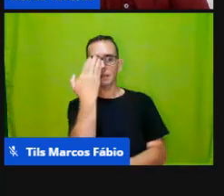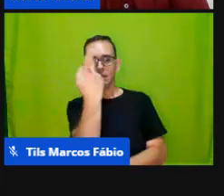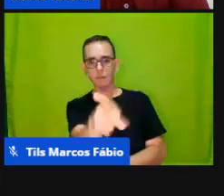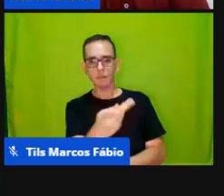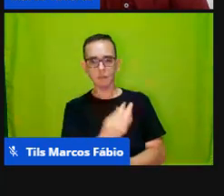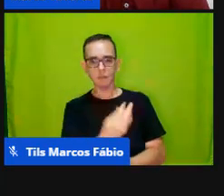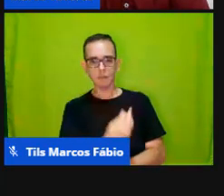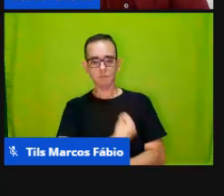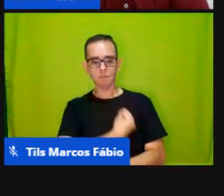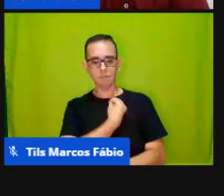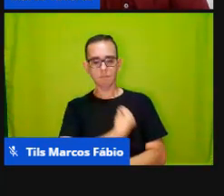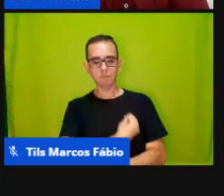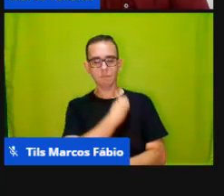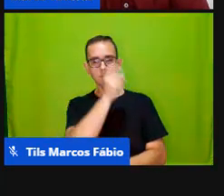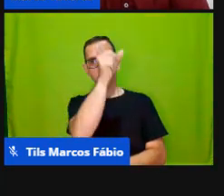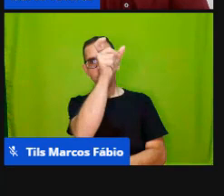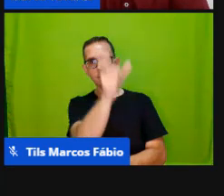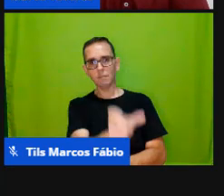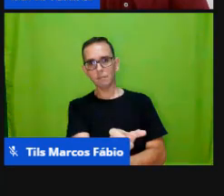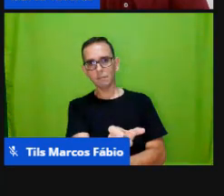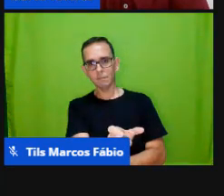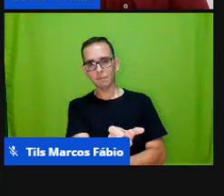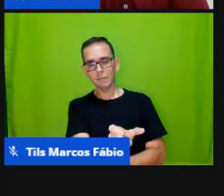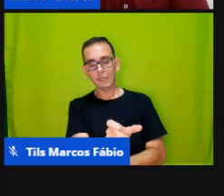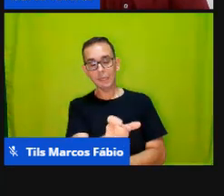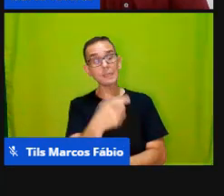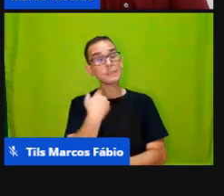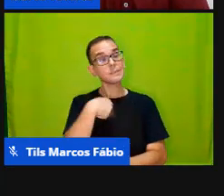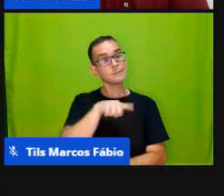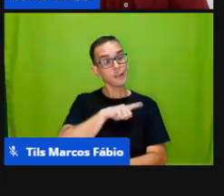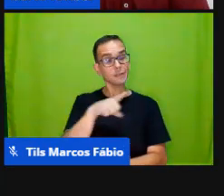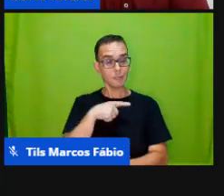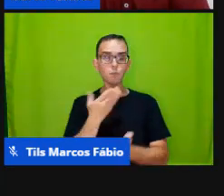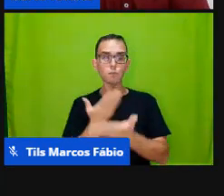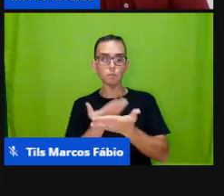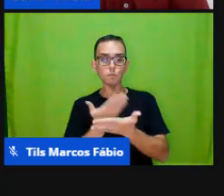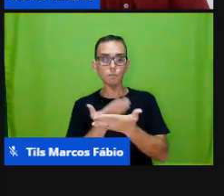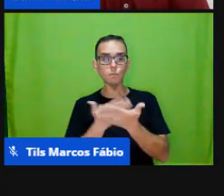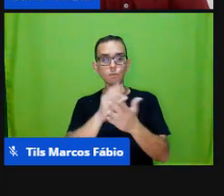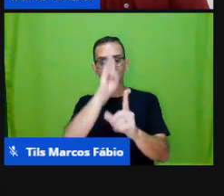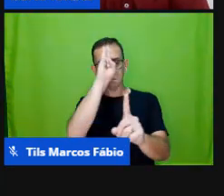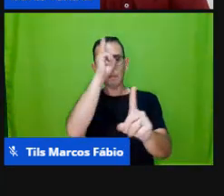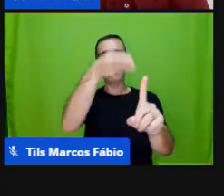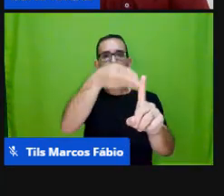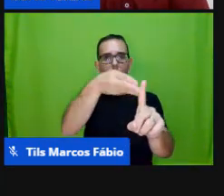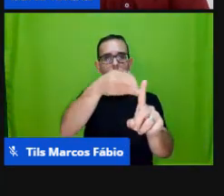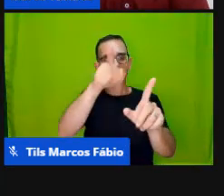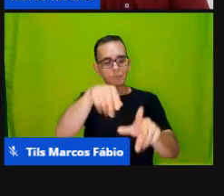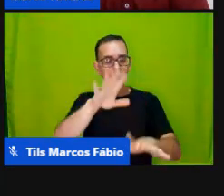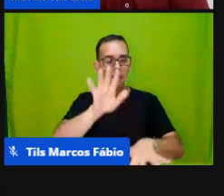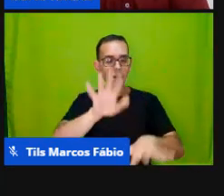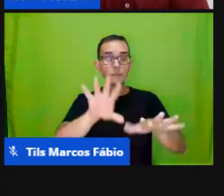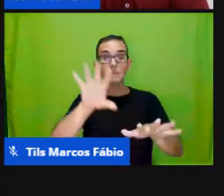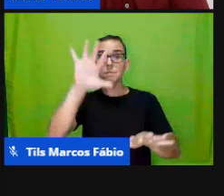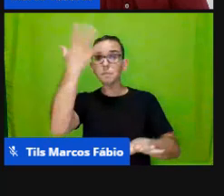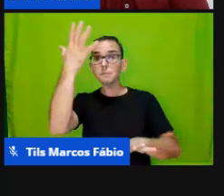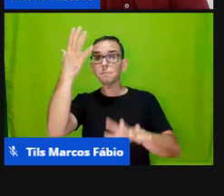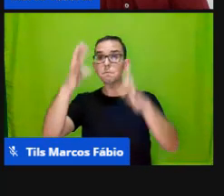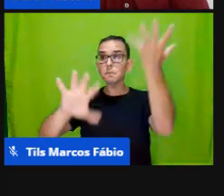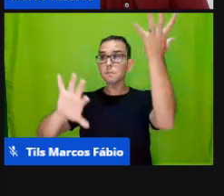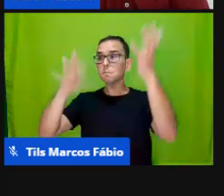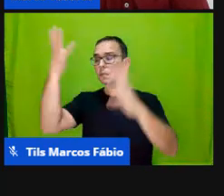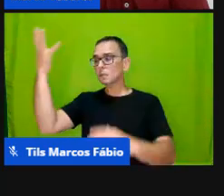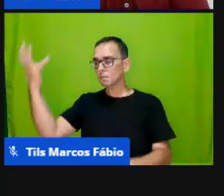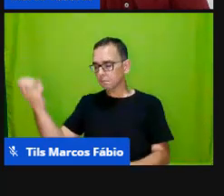aí a gente tem isso como filosofia, a gente tem isso como meta, mas às vezes acontecem essas coisas e isso me marcou